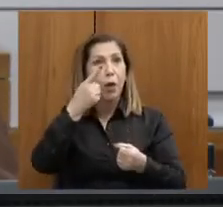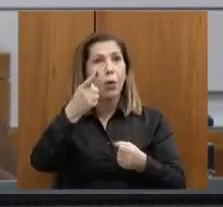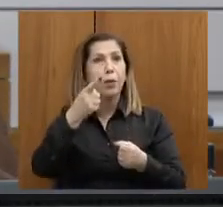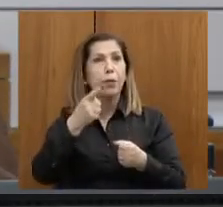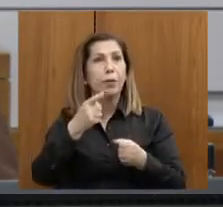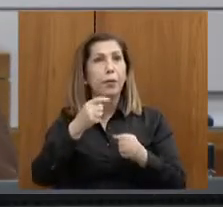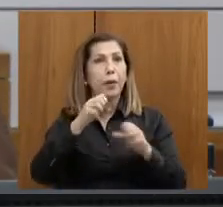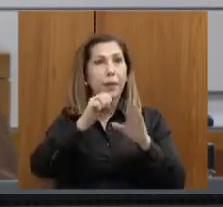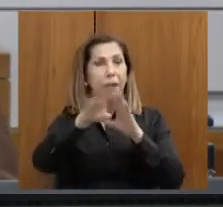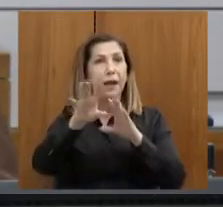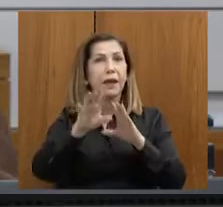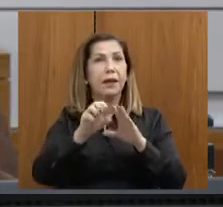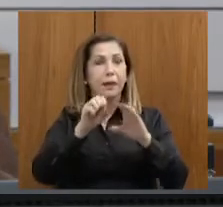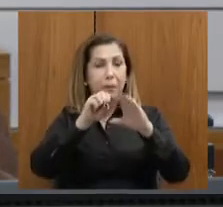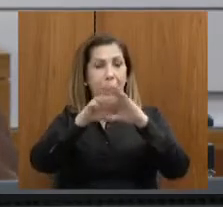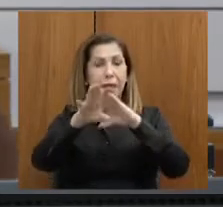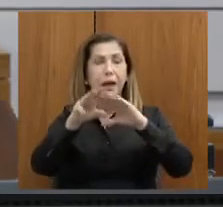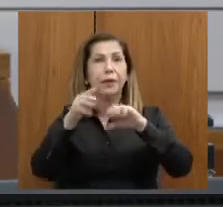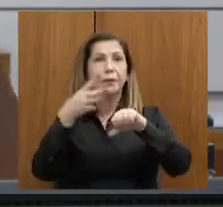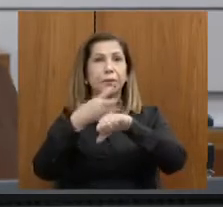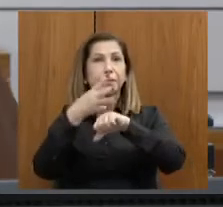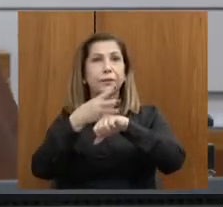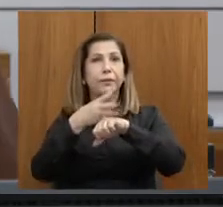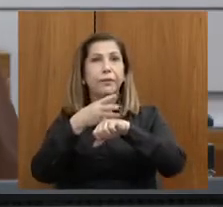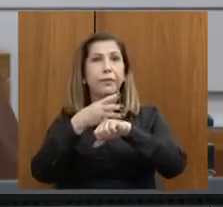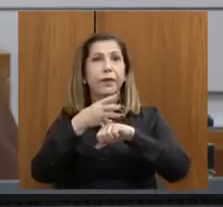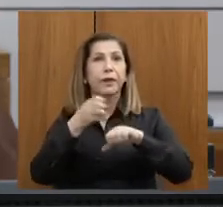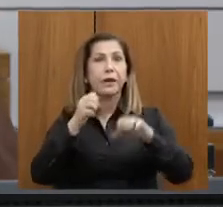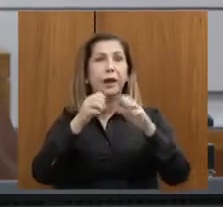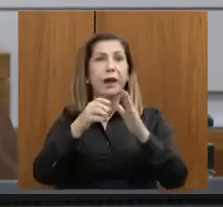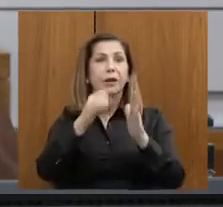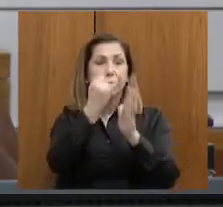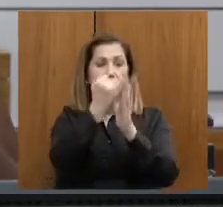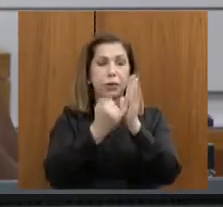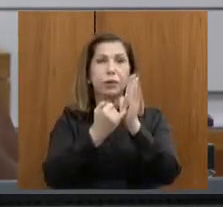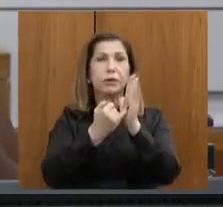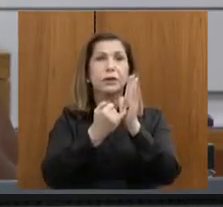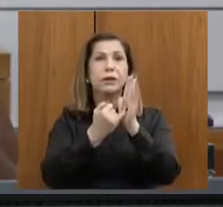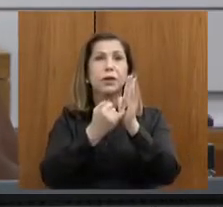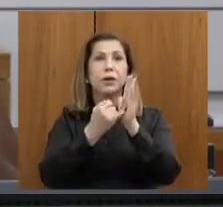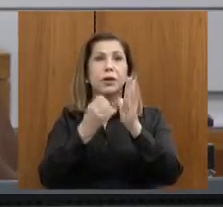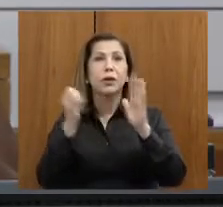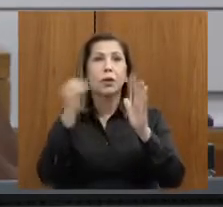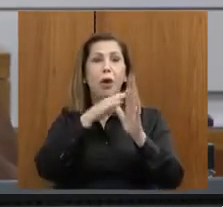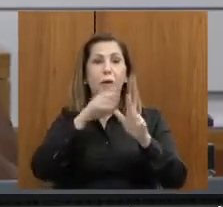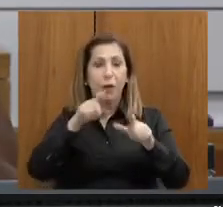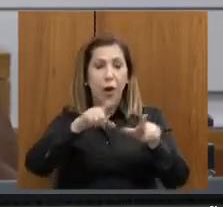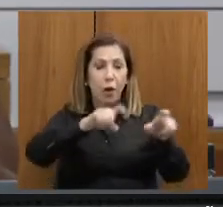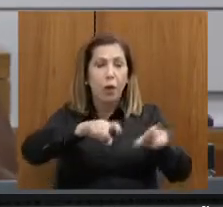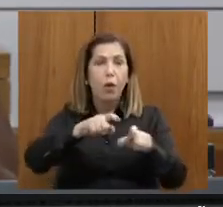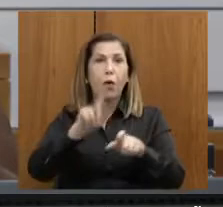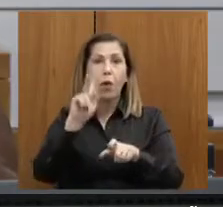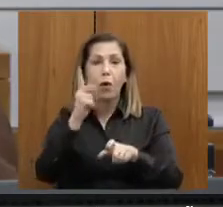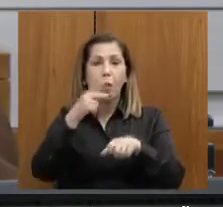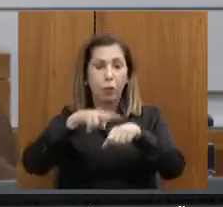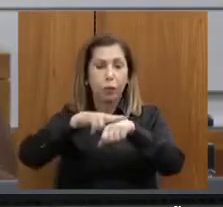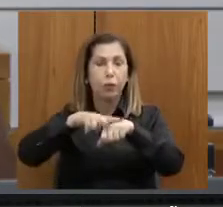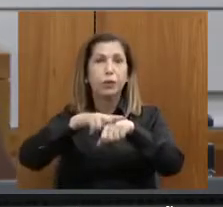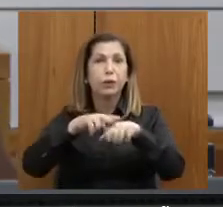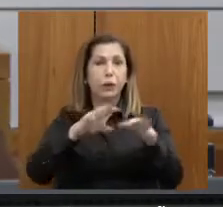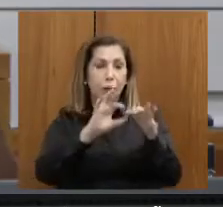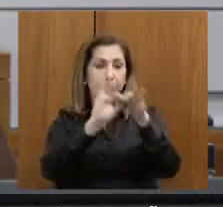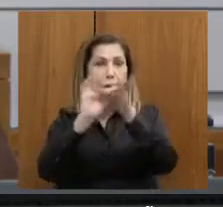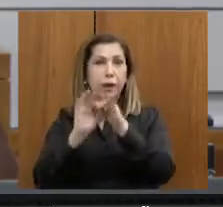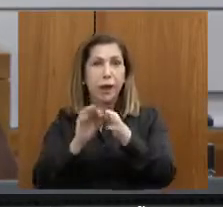o malandro e aqui ó os usam abre credenciamento para apoio a novas hortas urbanas o projeto chama